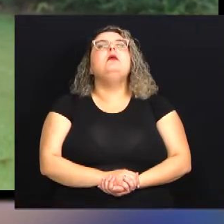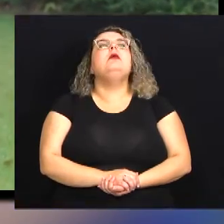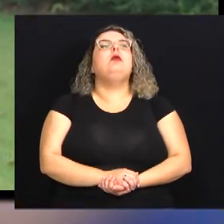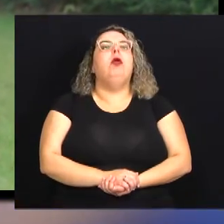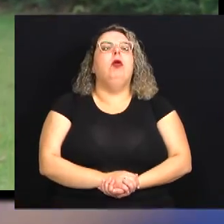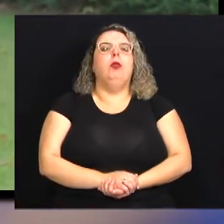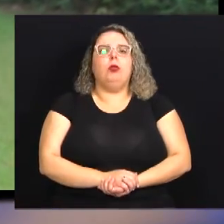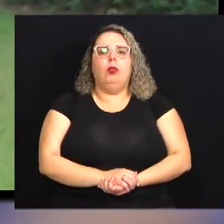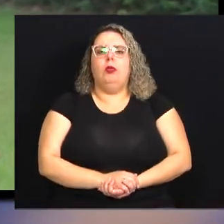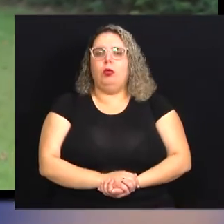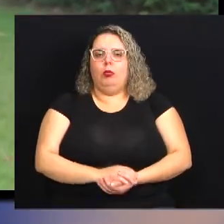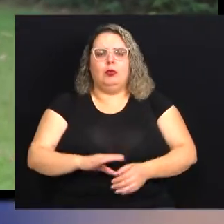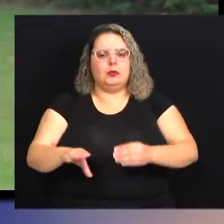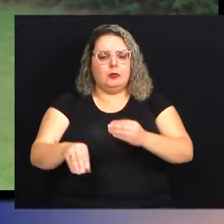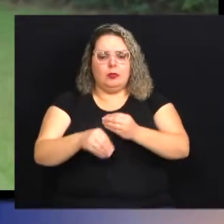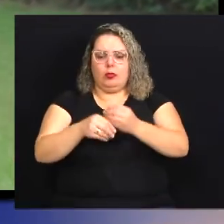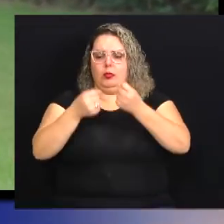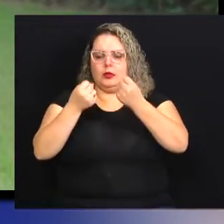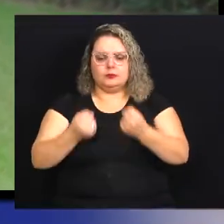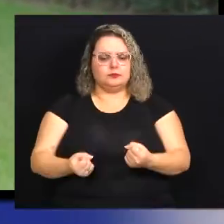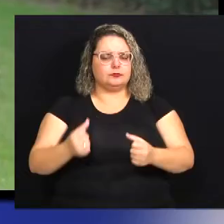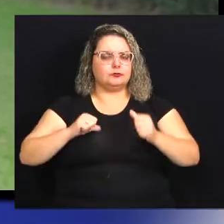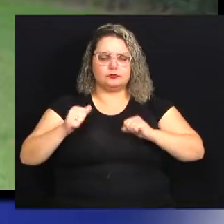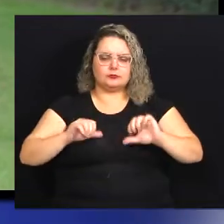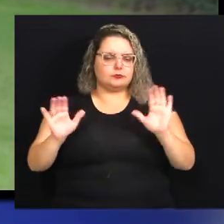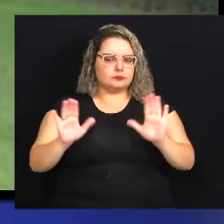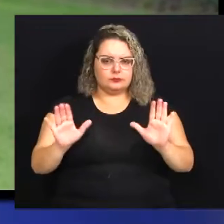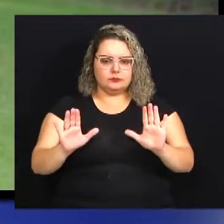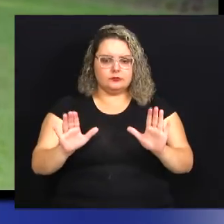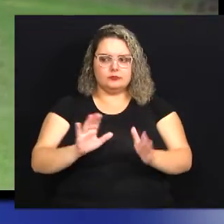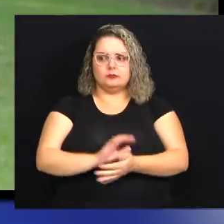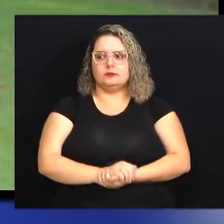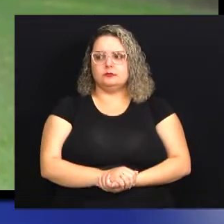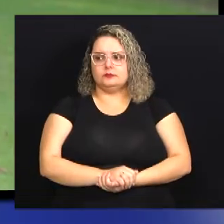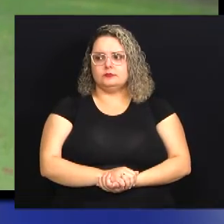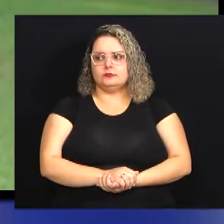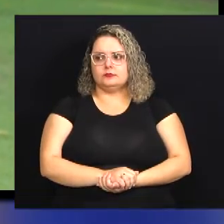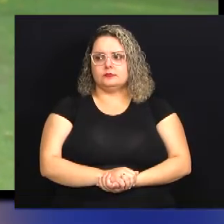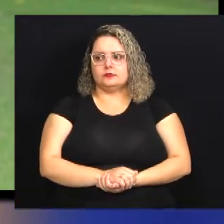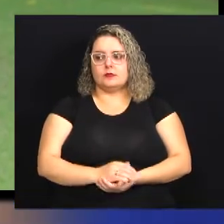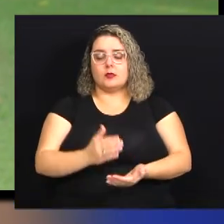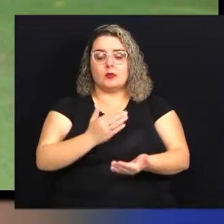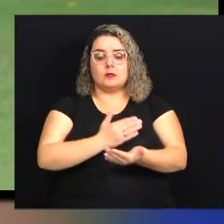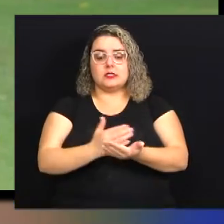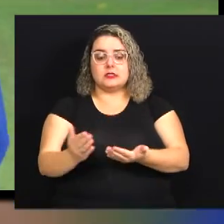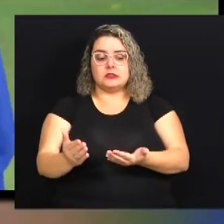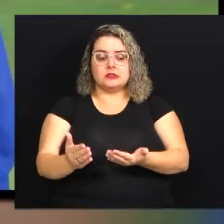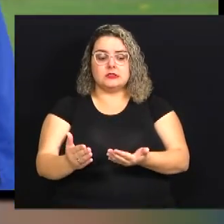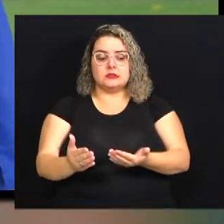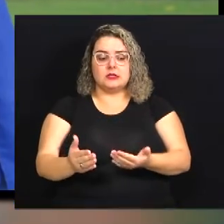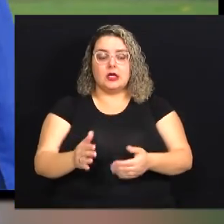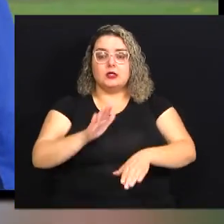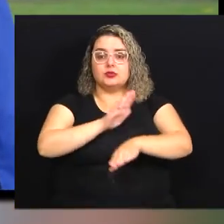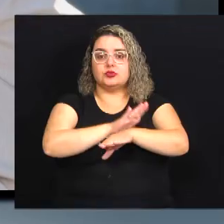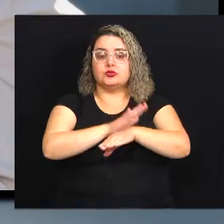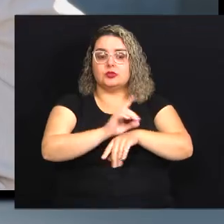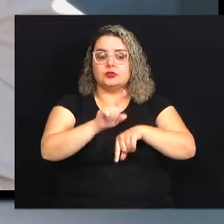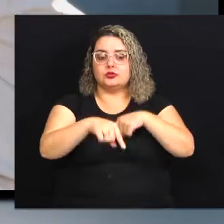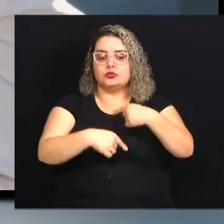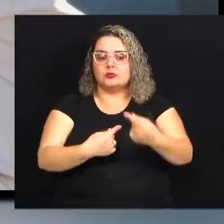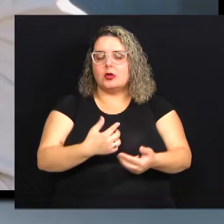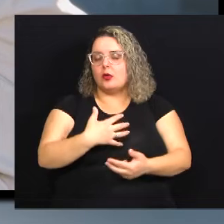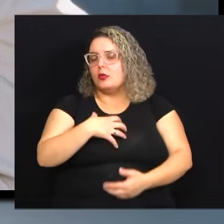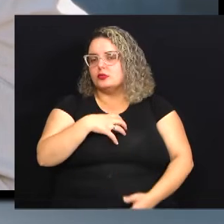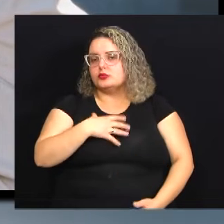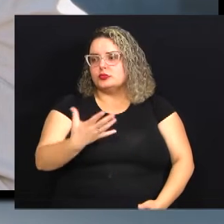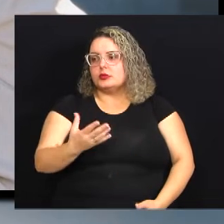acrescentar peso e ansiedade. Você vai começar a tapar os buracos daquilo que ele não consegue fazer,